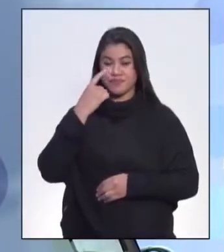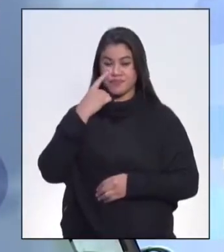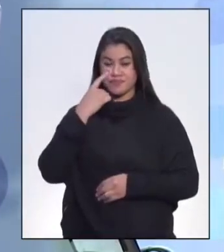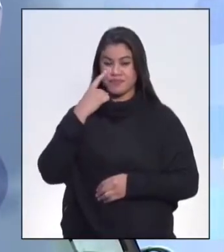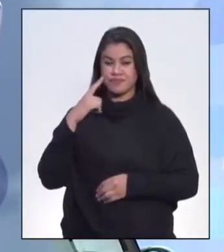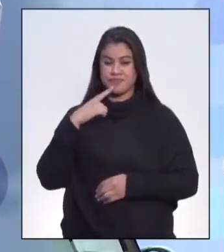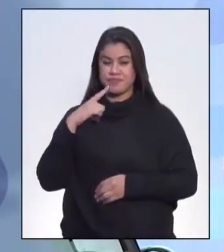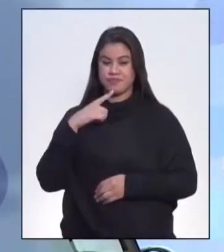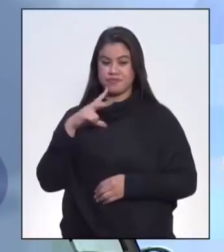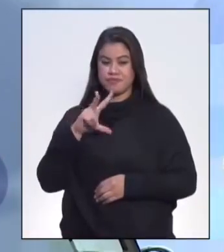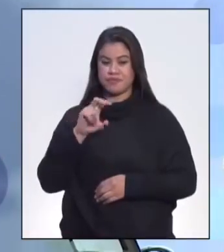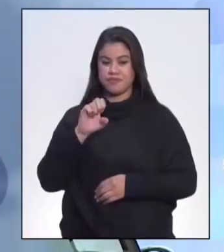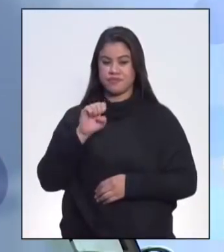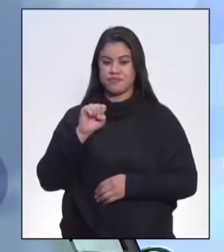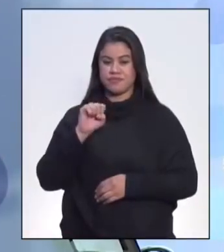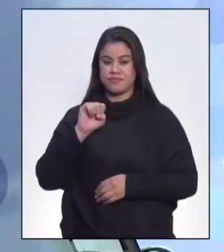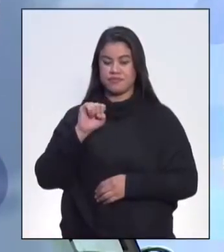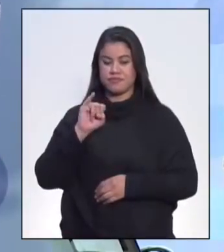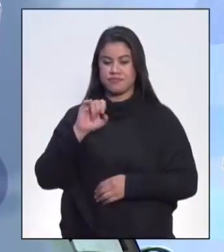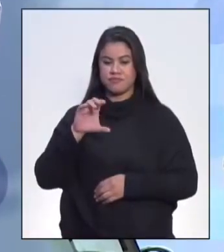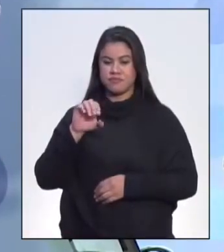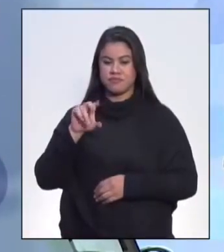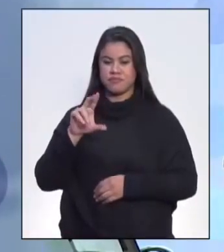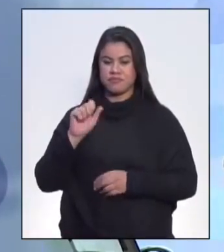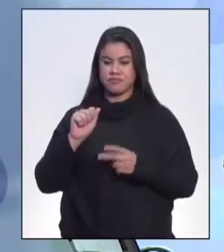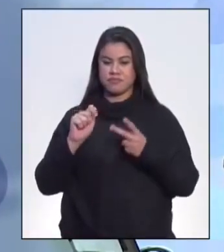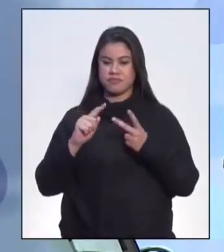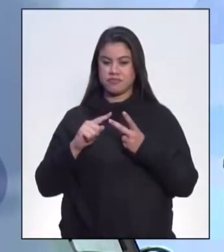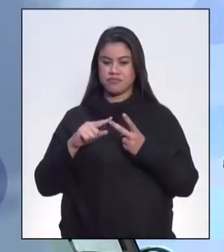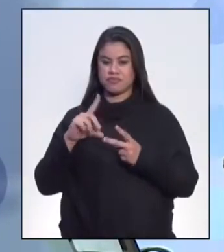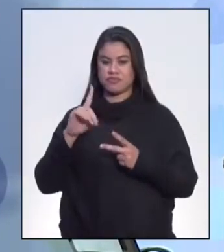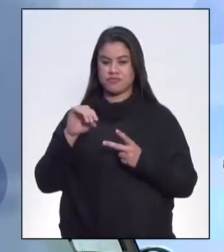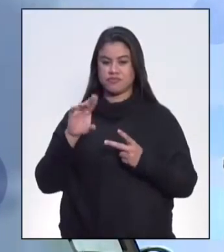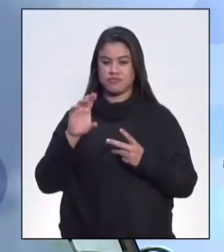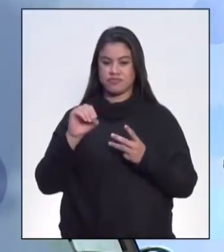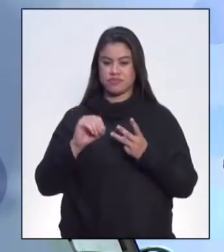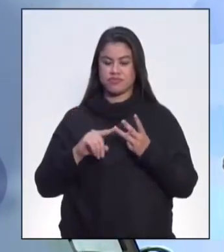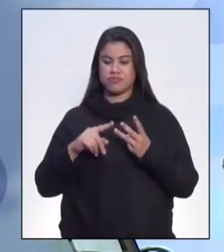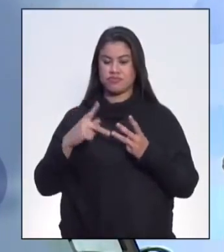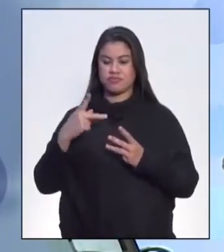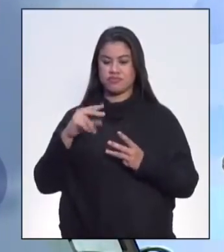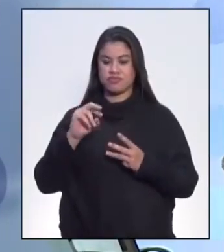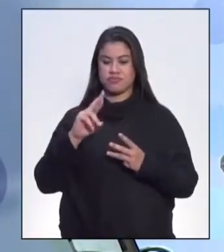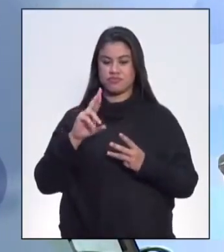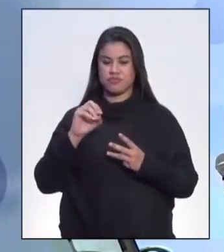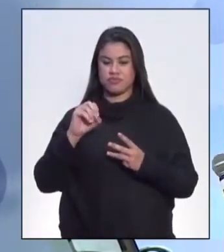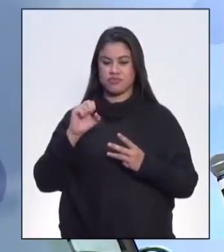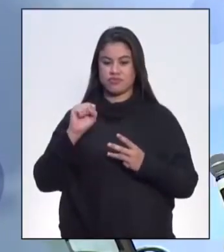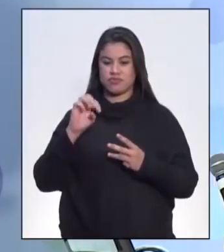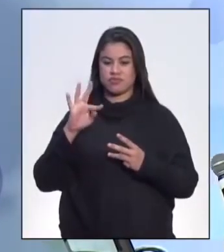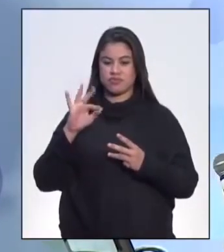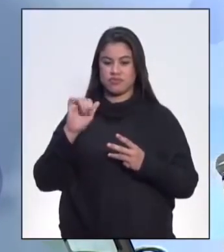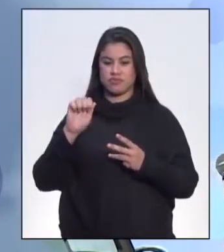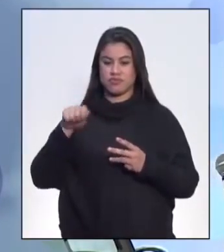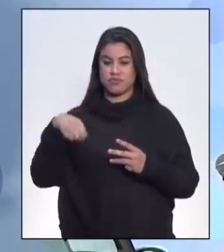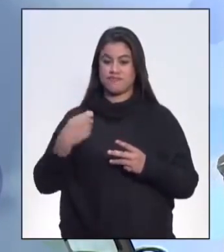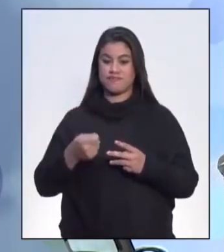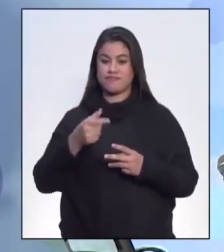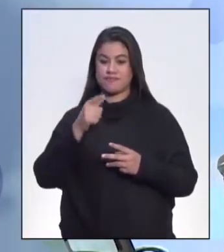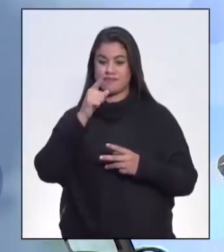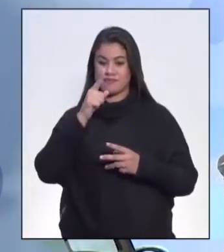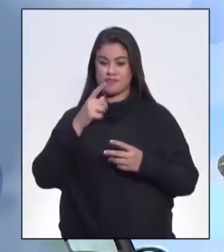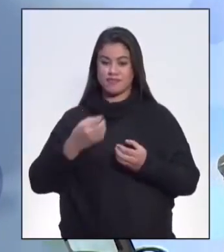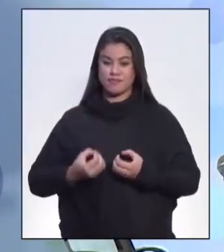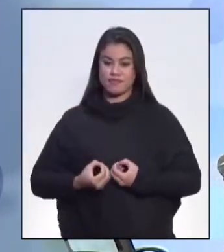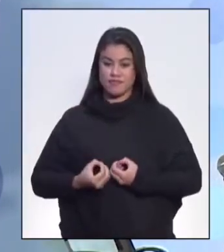tem a vesícula seminal, né? Você tem o ducto ejaculatório e a próstata. Onde fica a próstata? Aqui, ó. Aqui que é produzido o